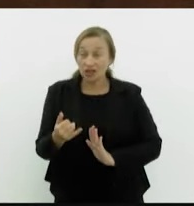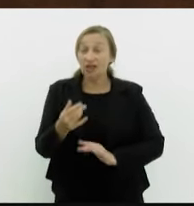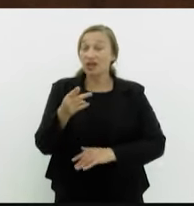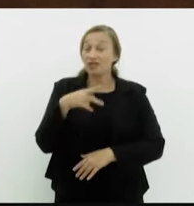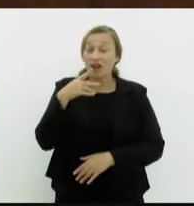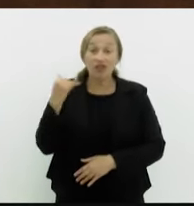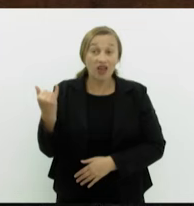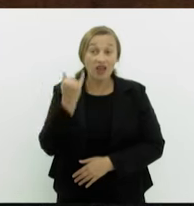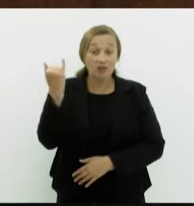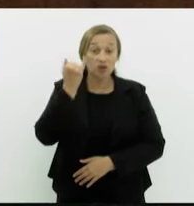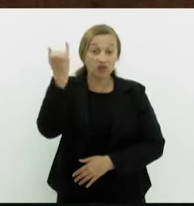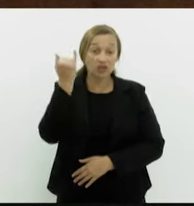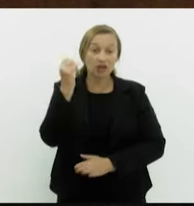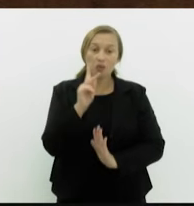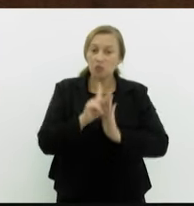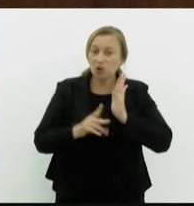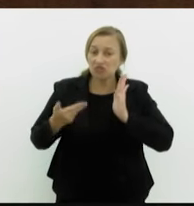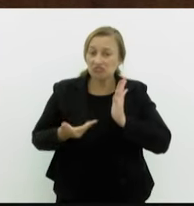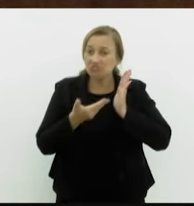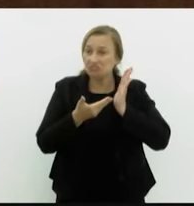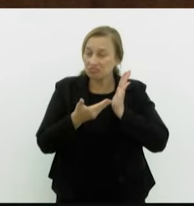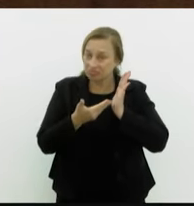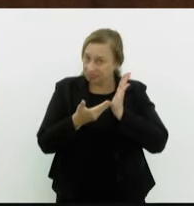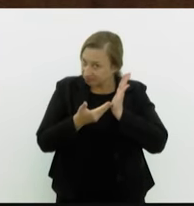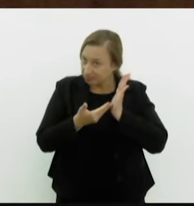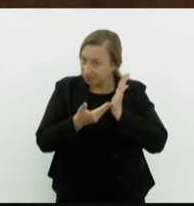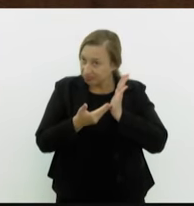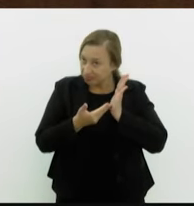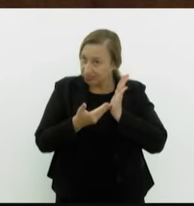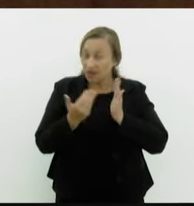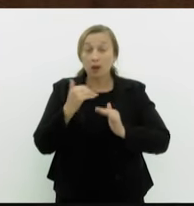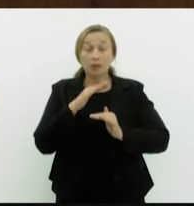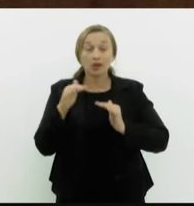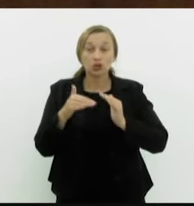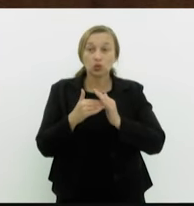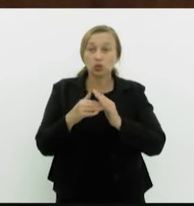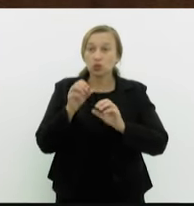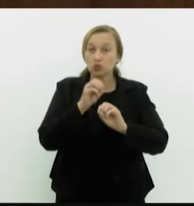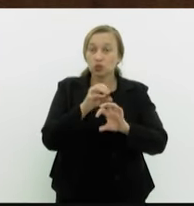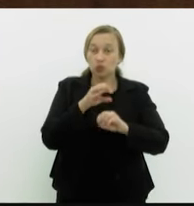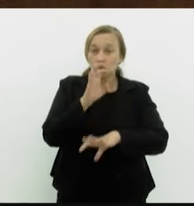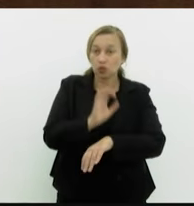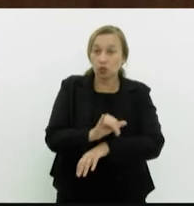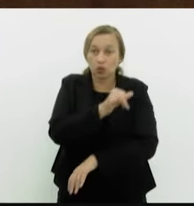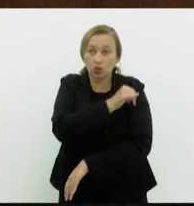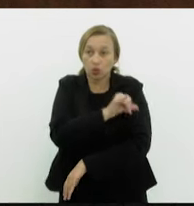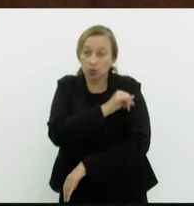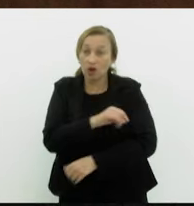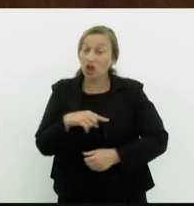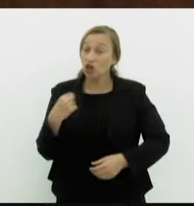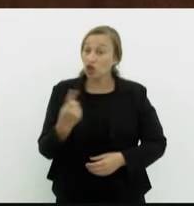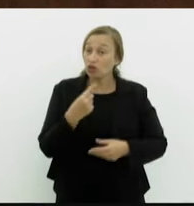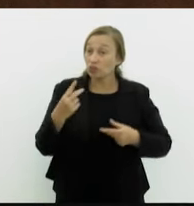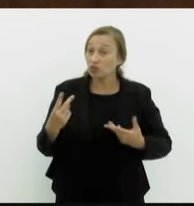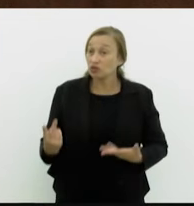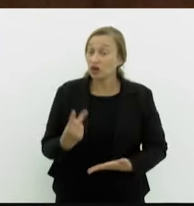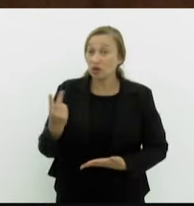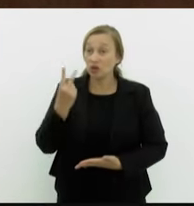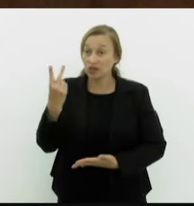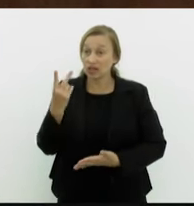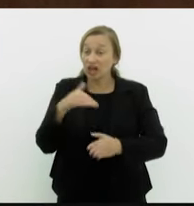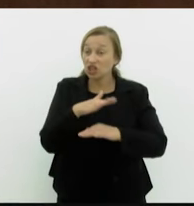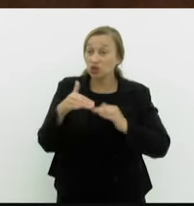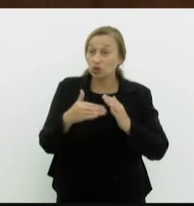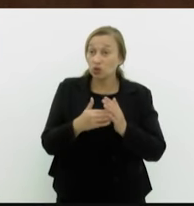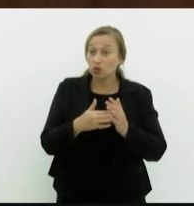da importância de um projeto como esse, né, para toda a educação do Estado do Rio de Janeiro, onde nós vamos contemplar todos os